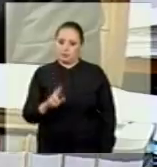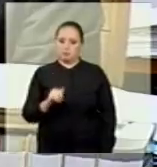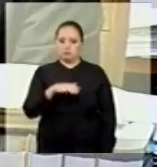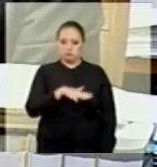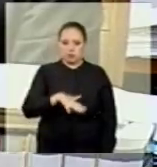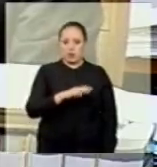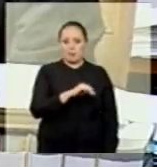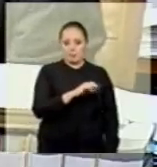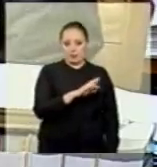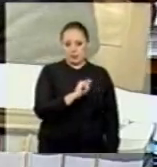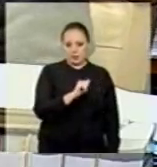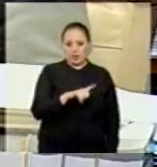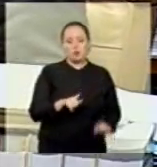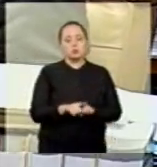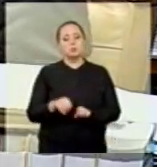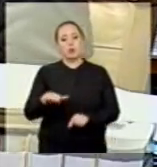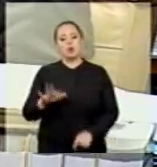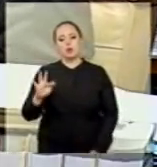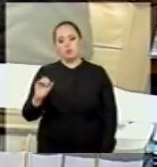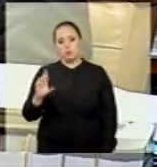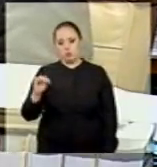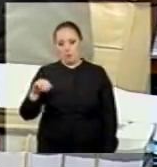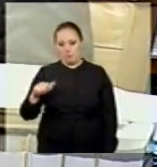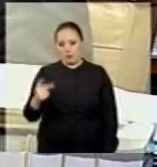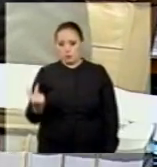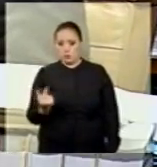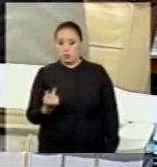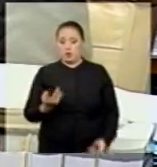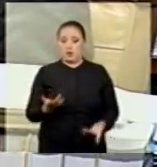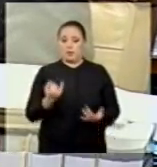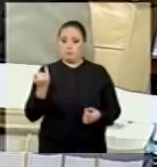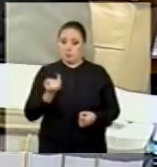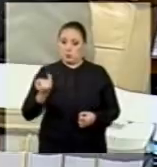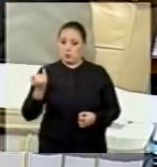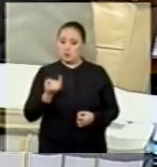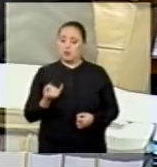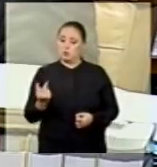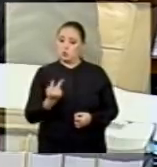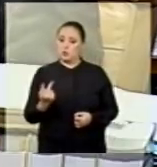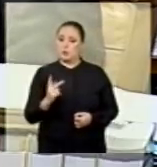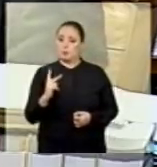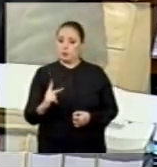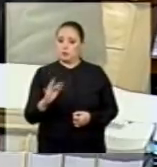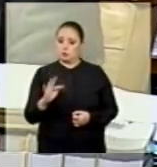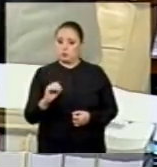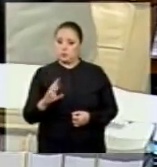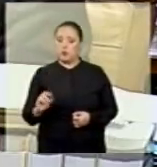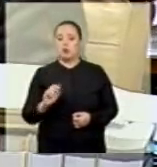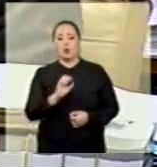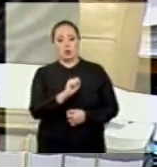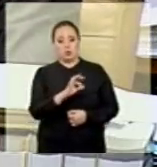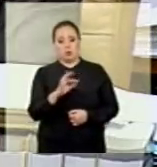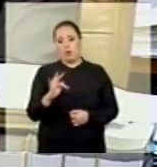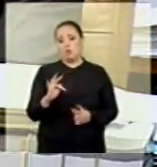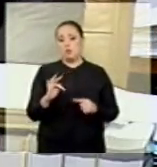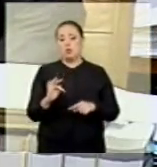sentido formal. E em relação a essas importantíssimas prerrogativas, o Supremo Tribunal